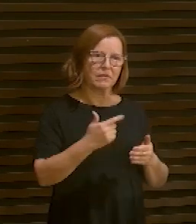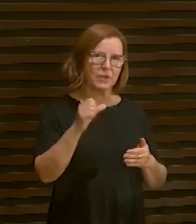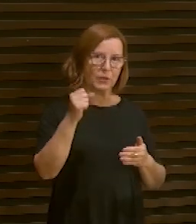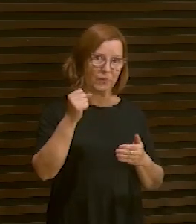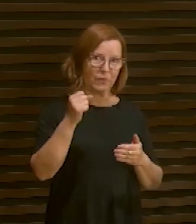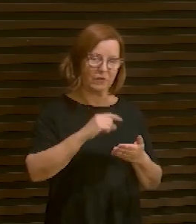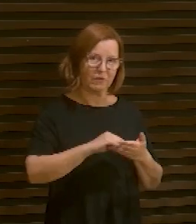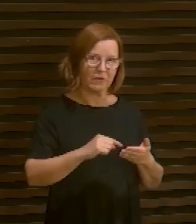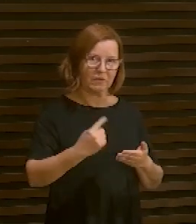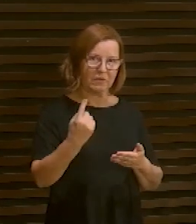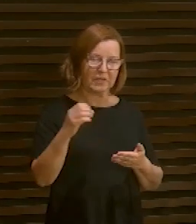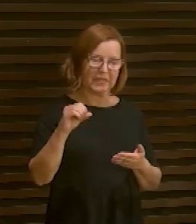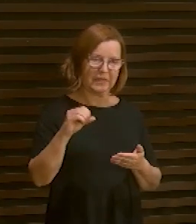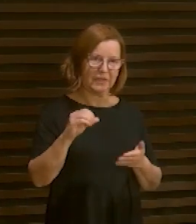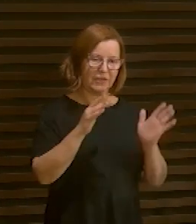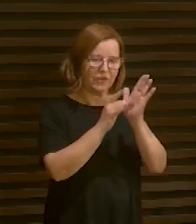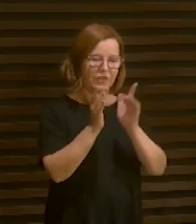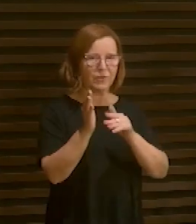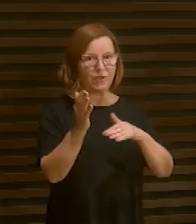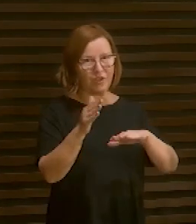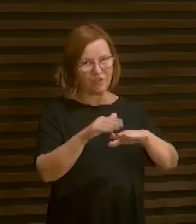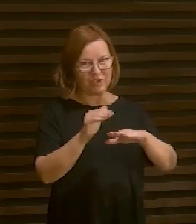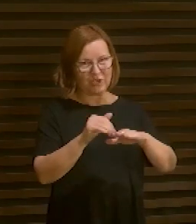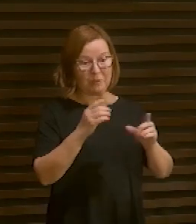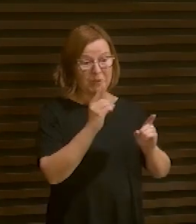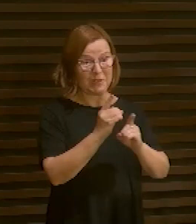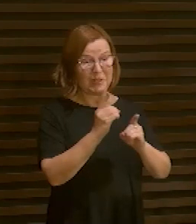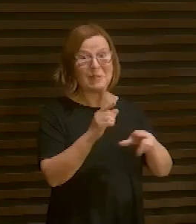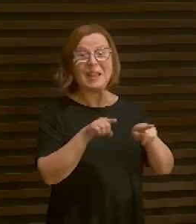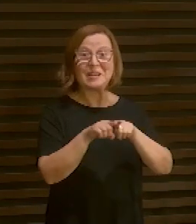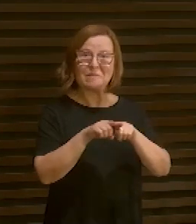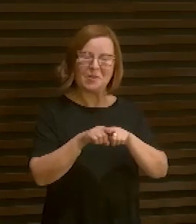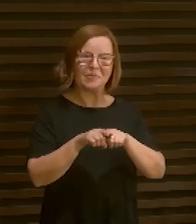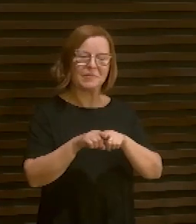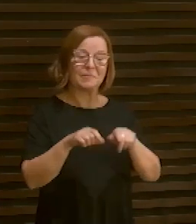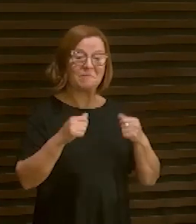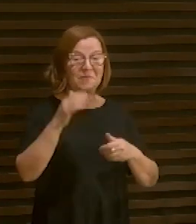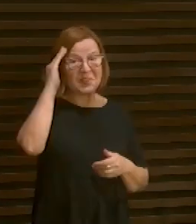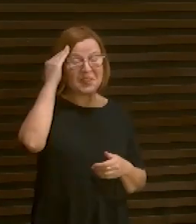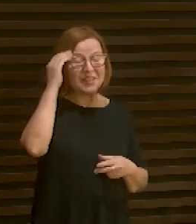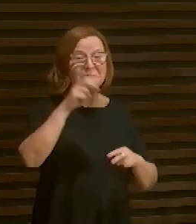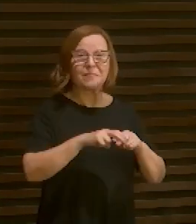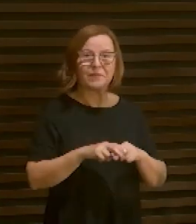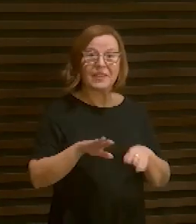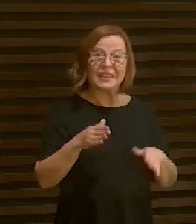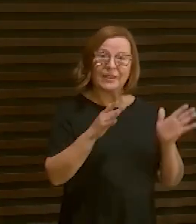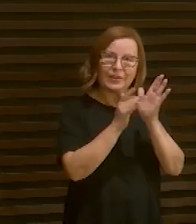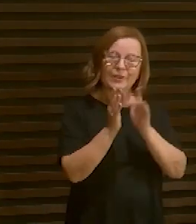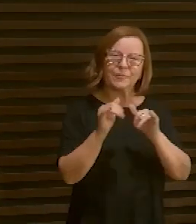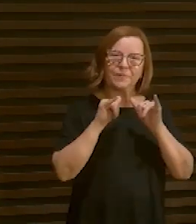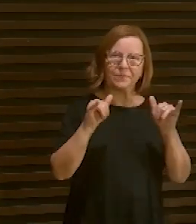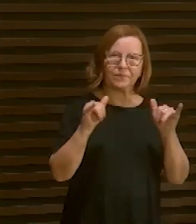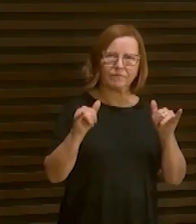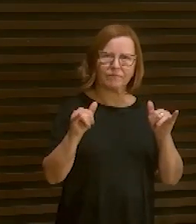vai chamar os discípulos de irmãos. Aí você tem que entender por quê. Ele diz, então Jesus lhes